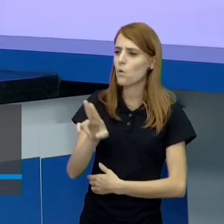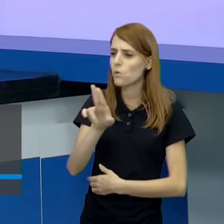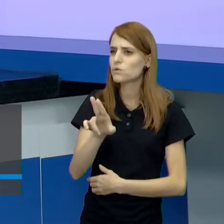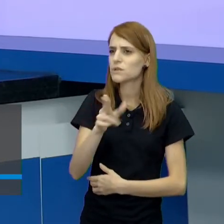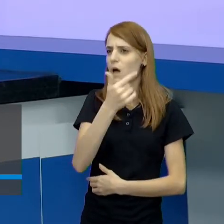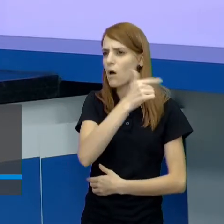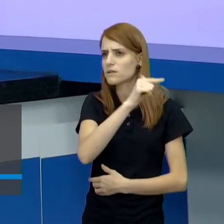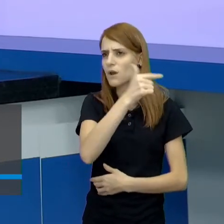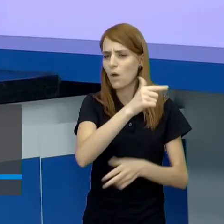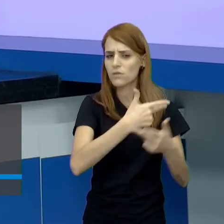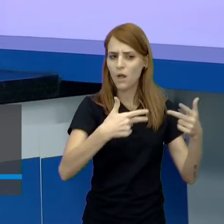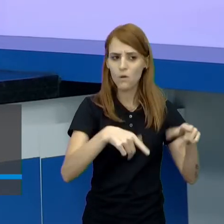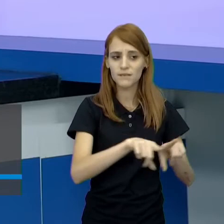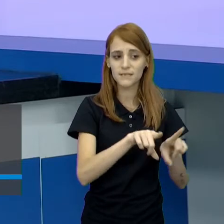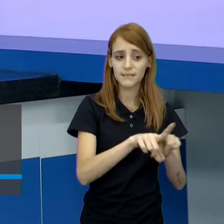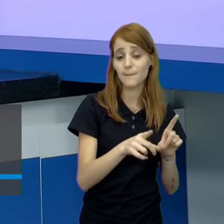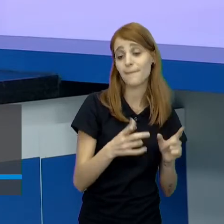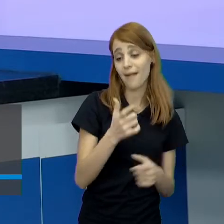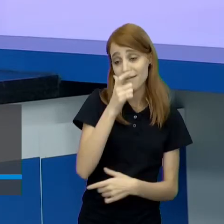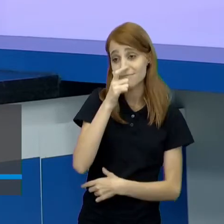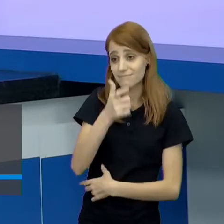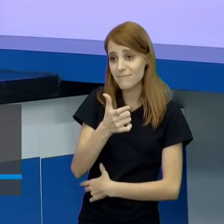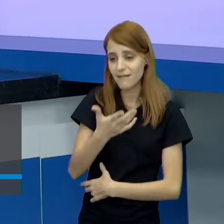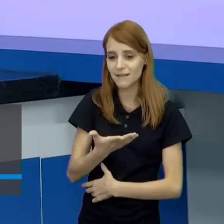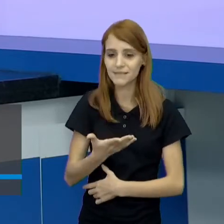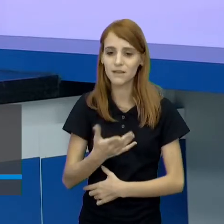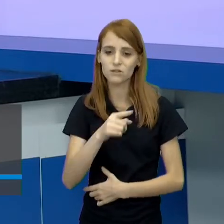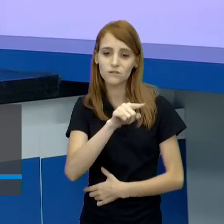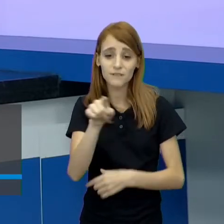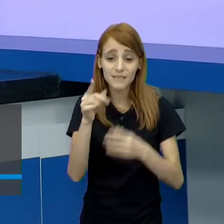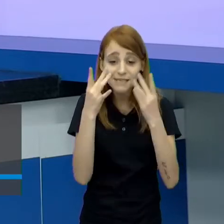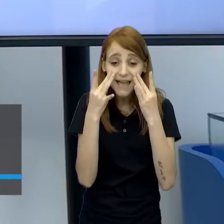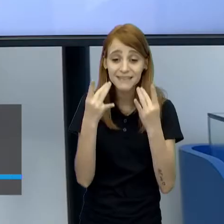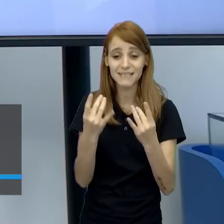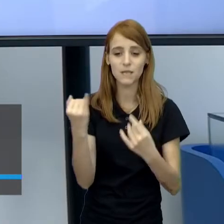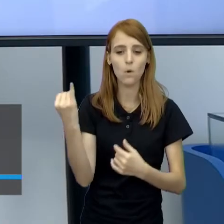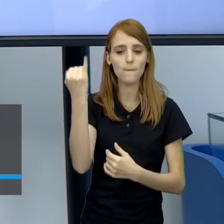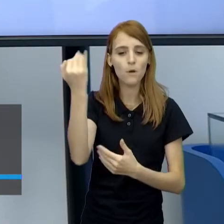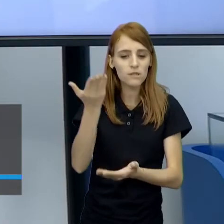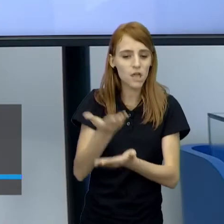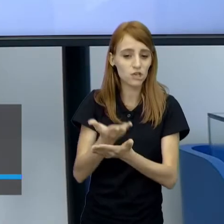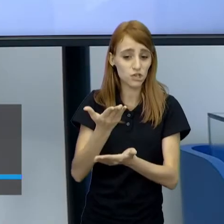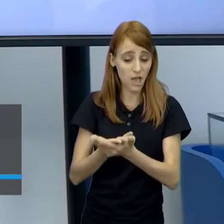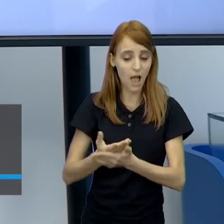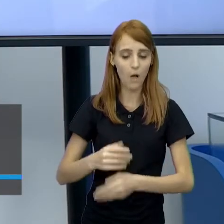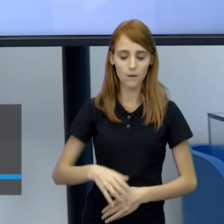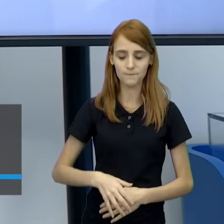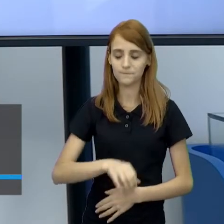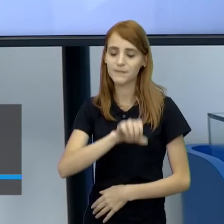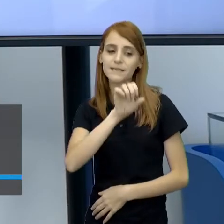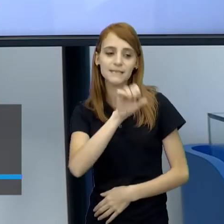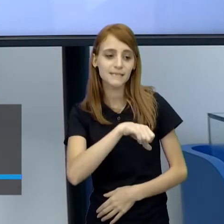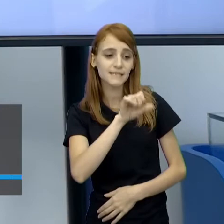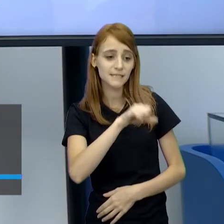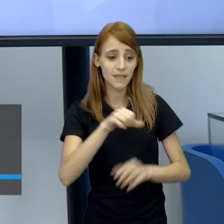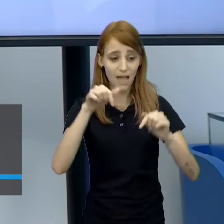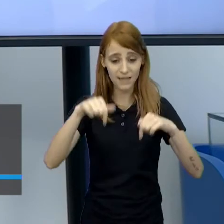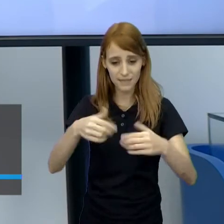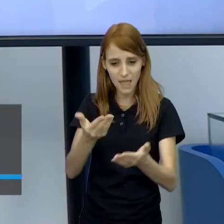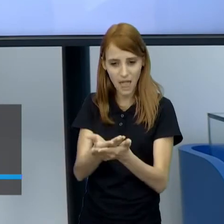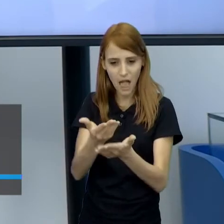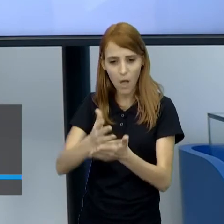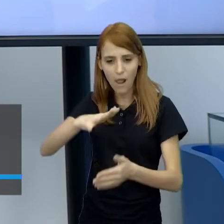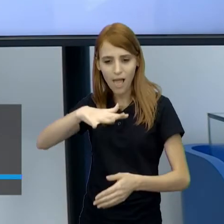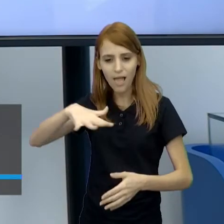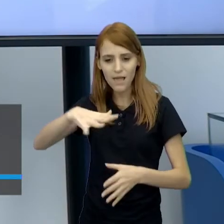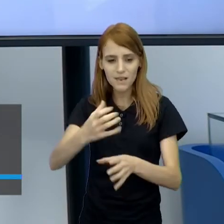várias outras situações. É muito interessante vocês prestarem bem atenção nisso. Essa disciplina, não só financeira, como a disciplina de tudo que eu